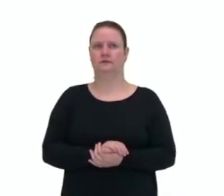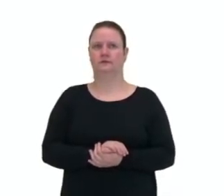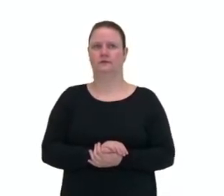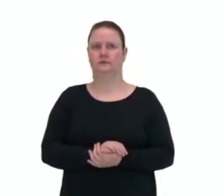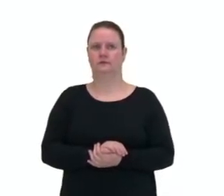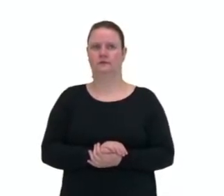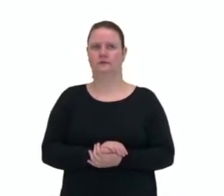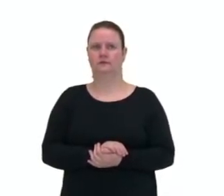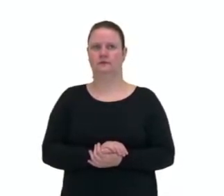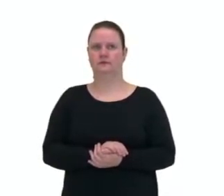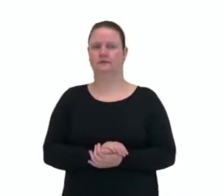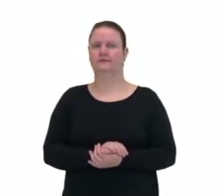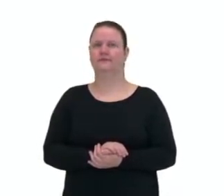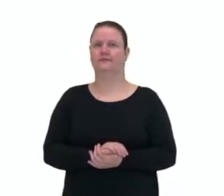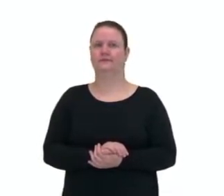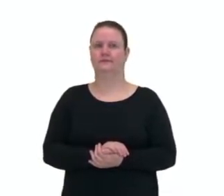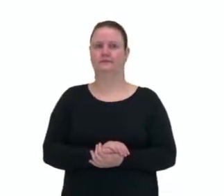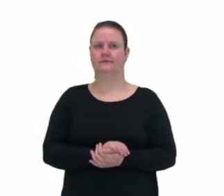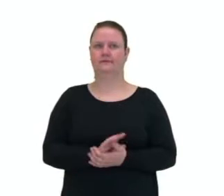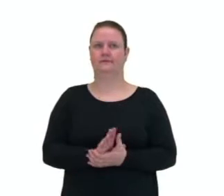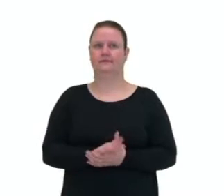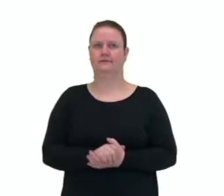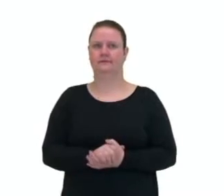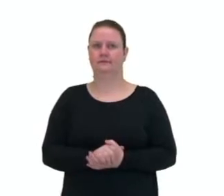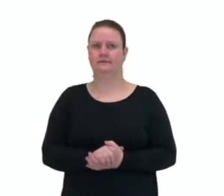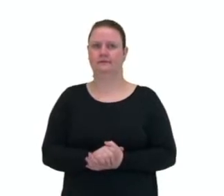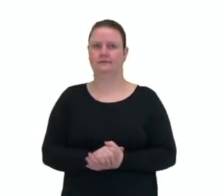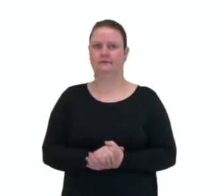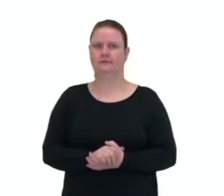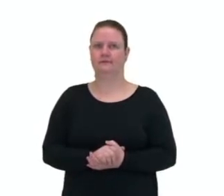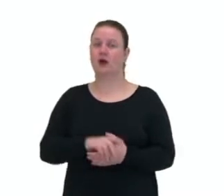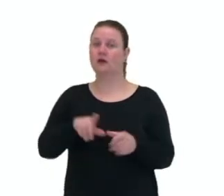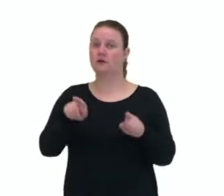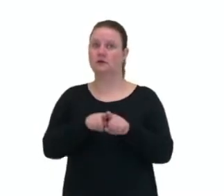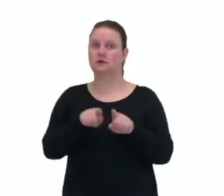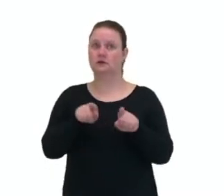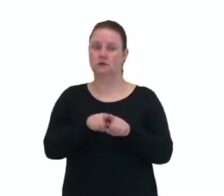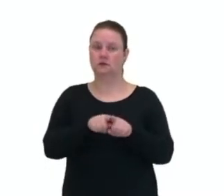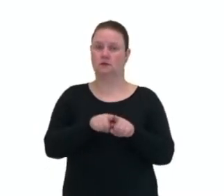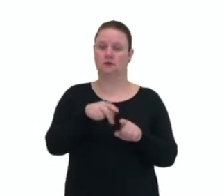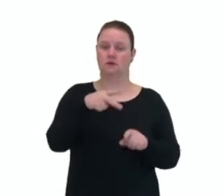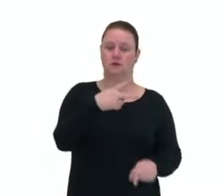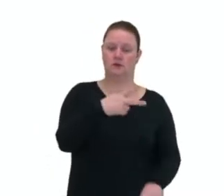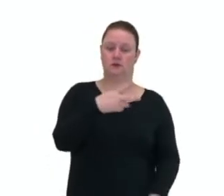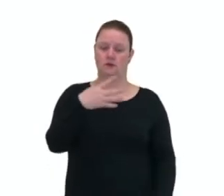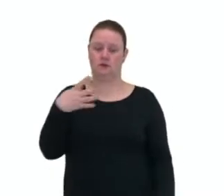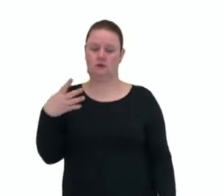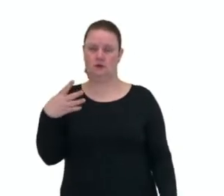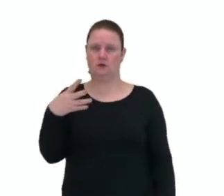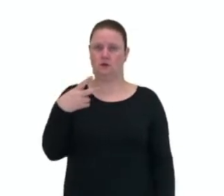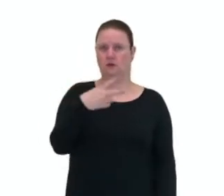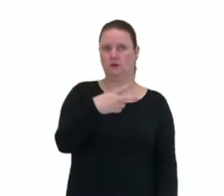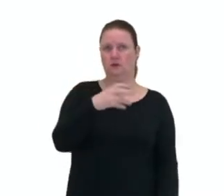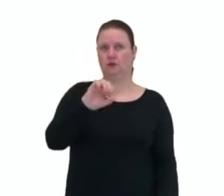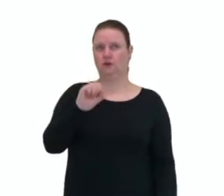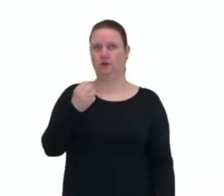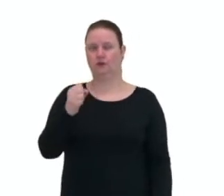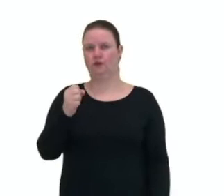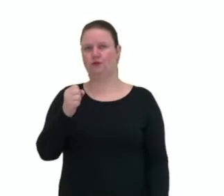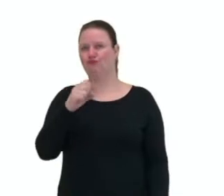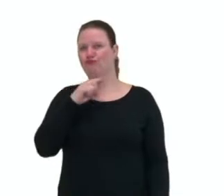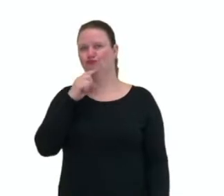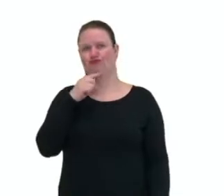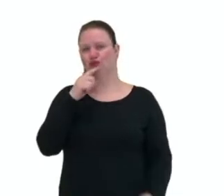pela primeira vez. Nos jogos seguintes, 24 e 28, ele não foi disputado,